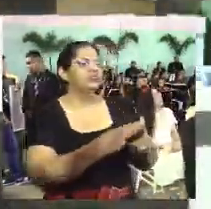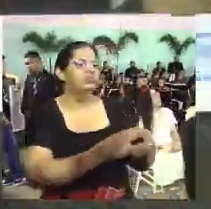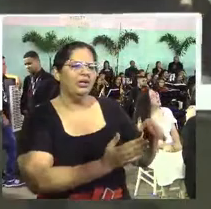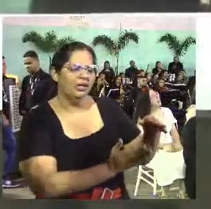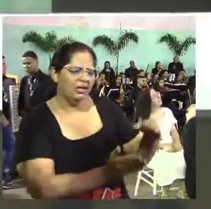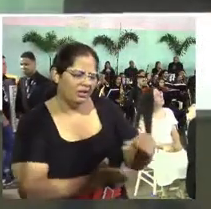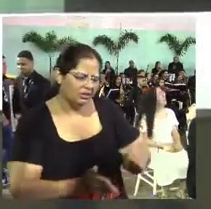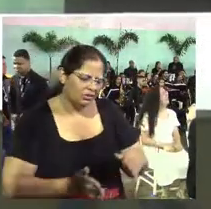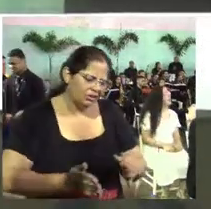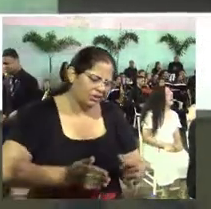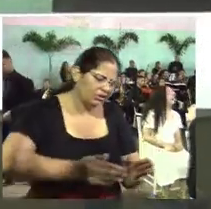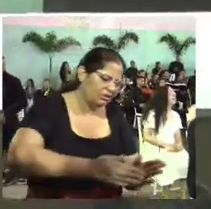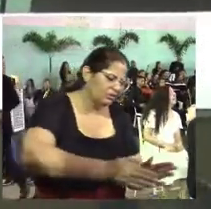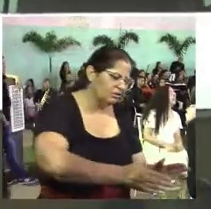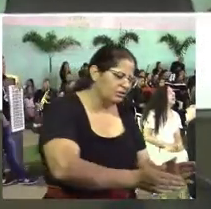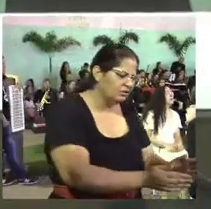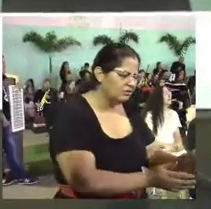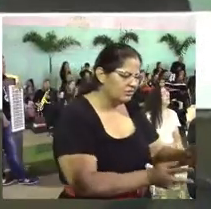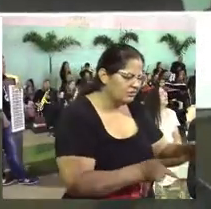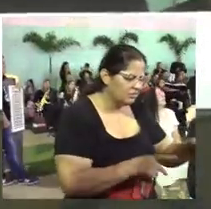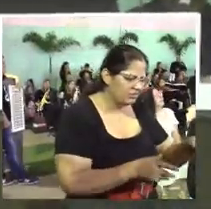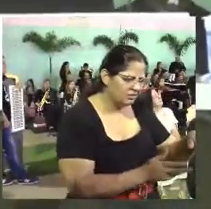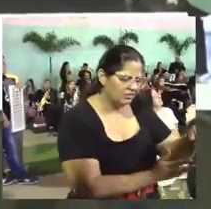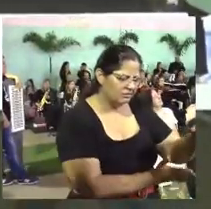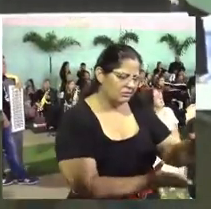continuar adorar